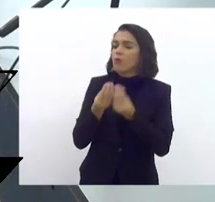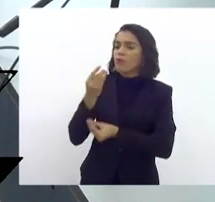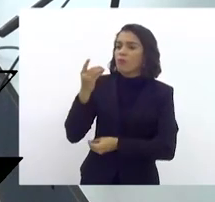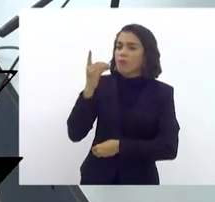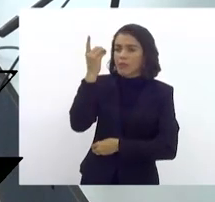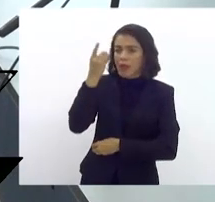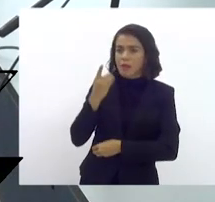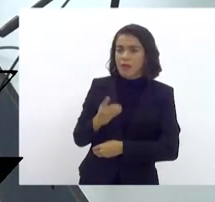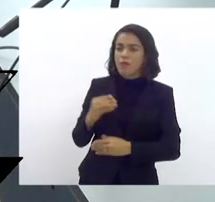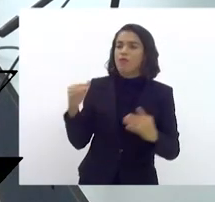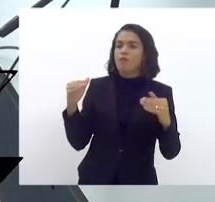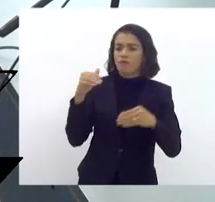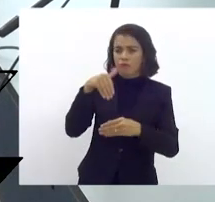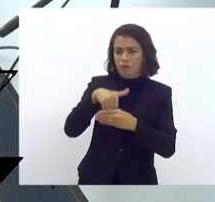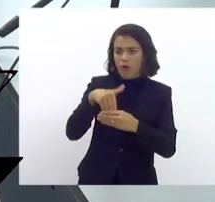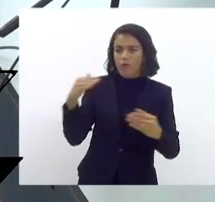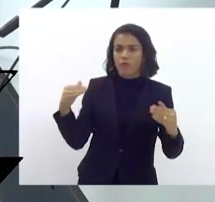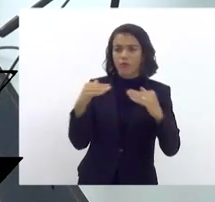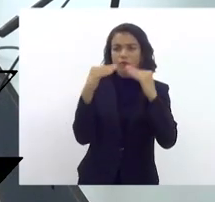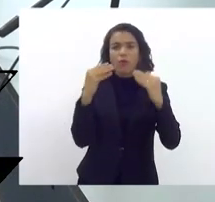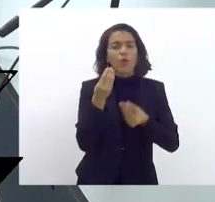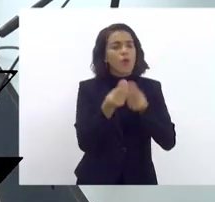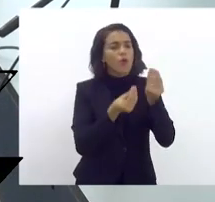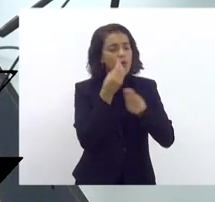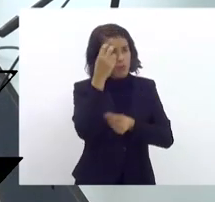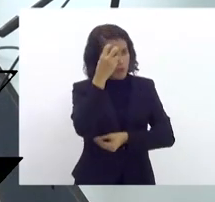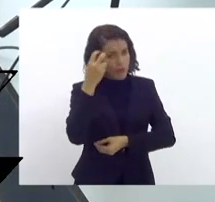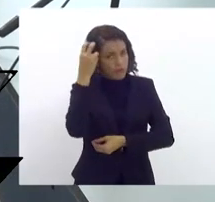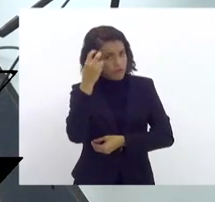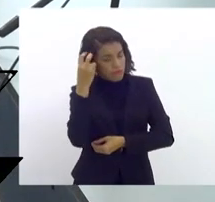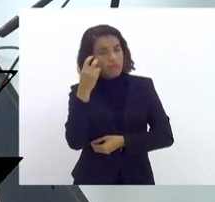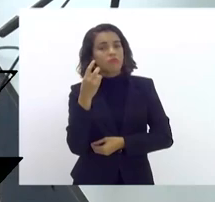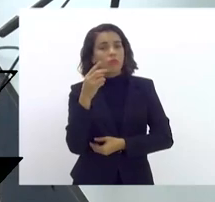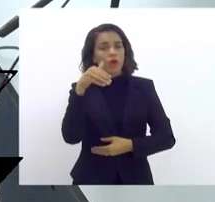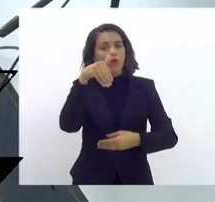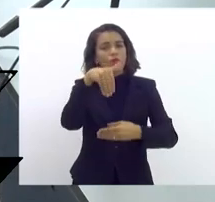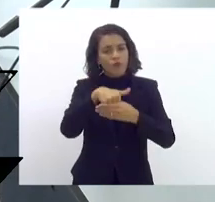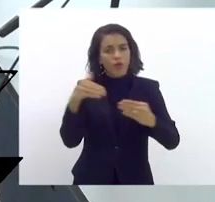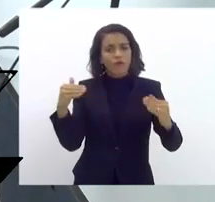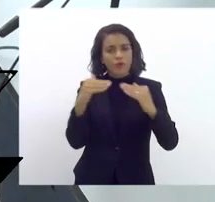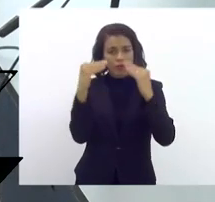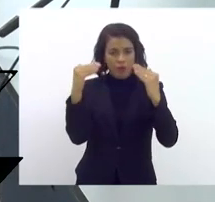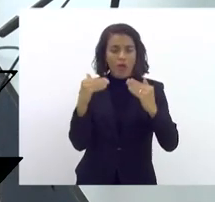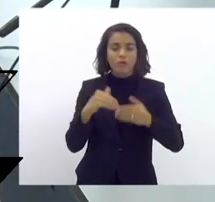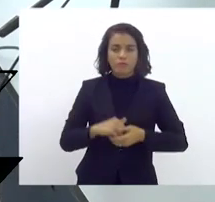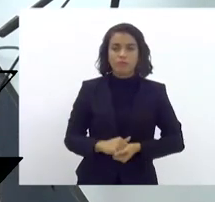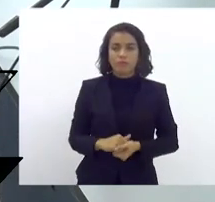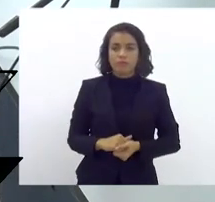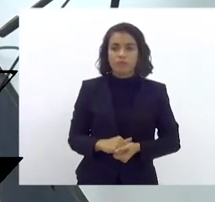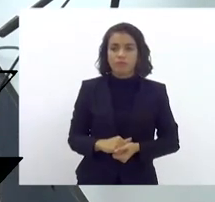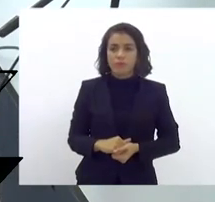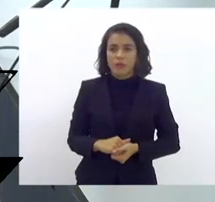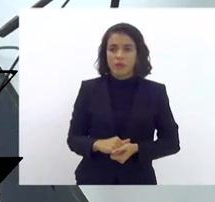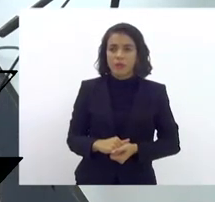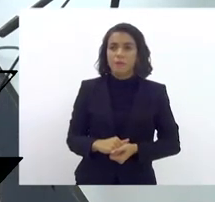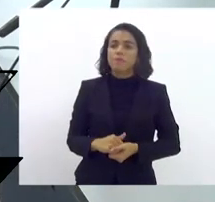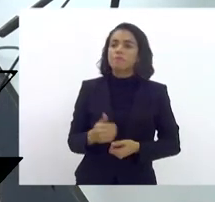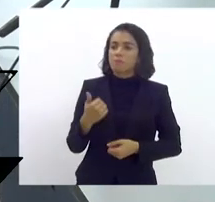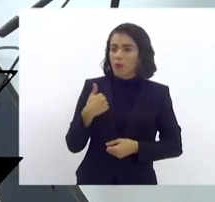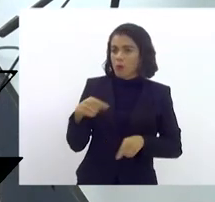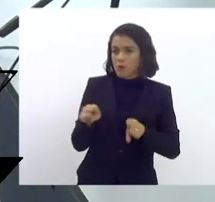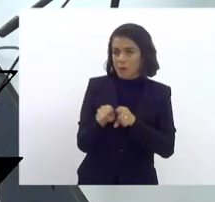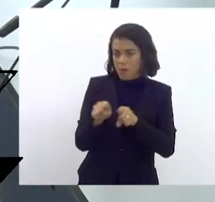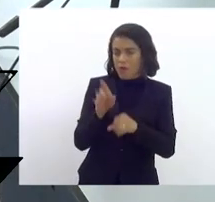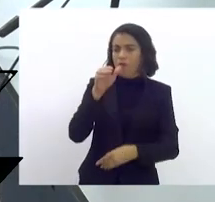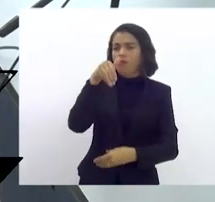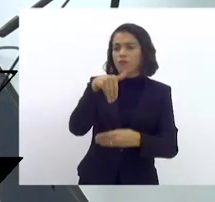Dani balbiável Presidente como vota deputada Verônica Lima favorável presidenta bem vois pedir o